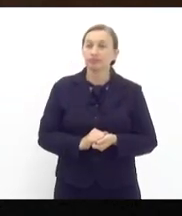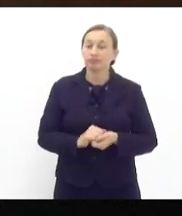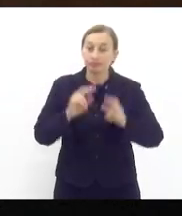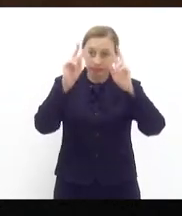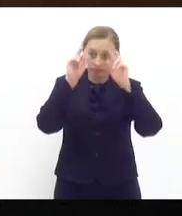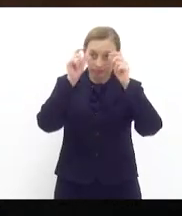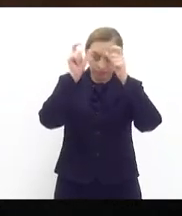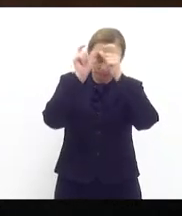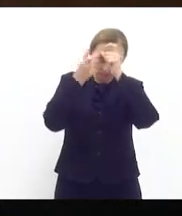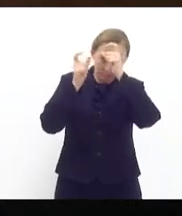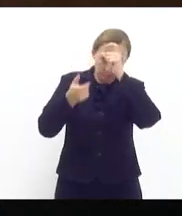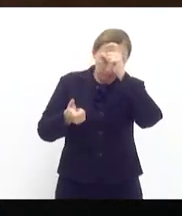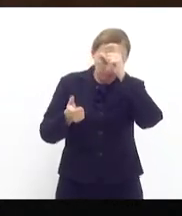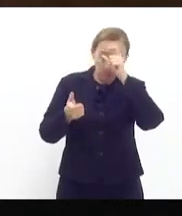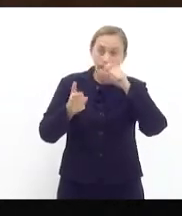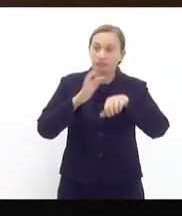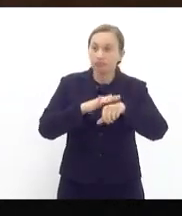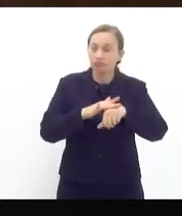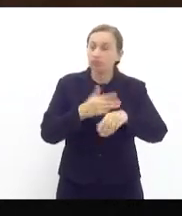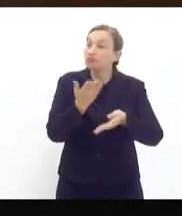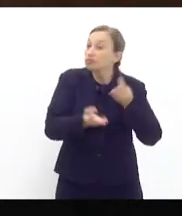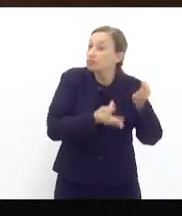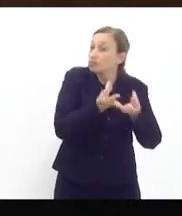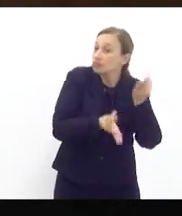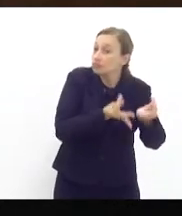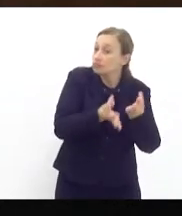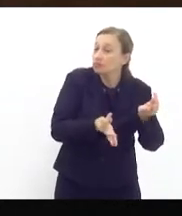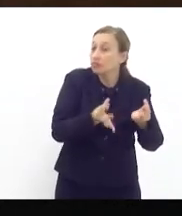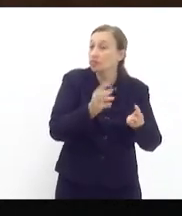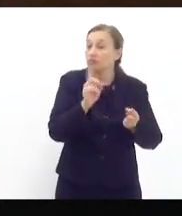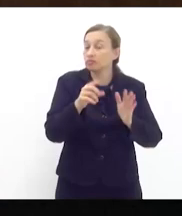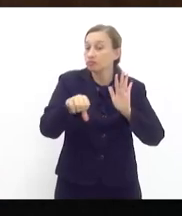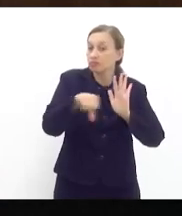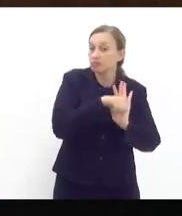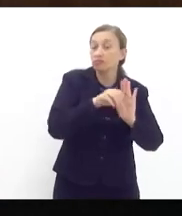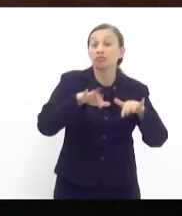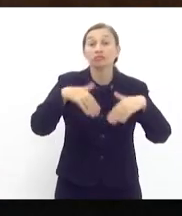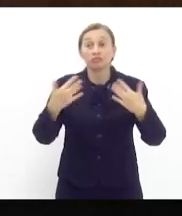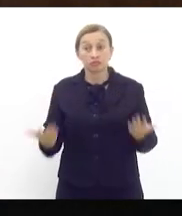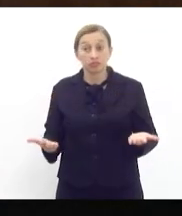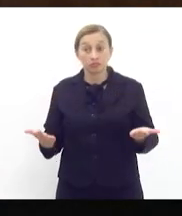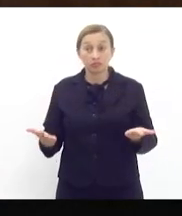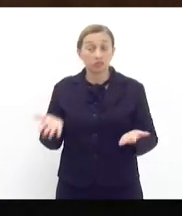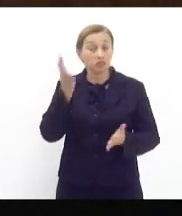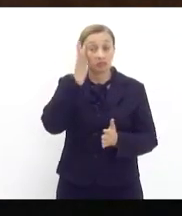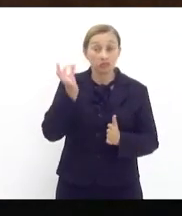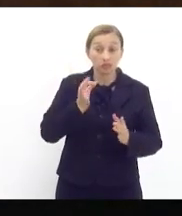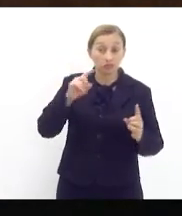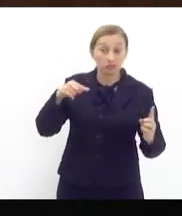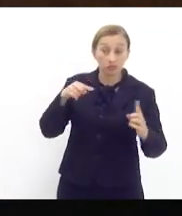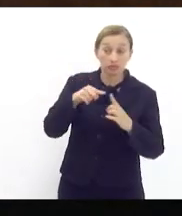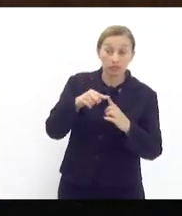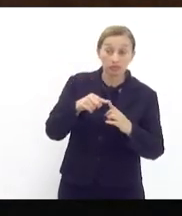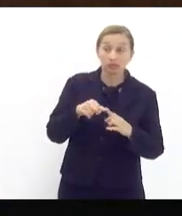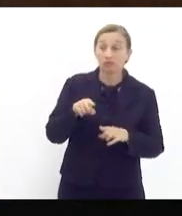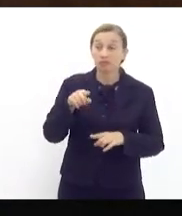com doenças que devem ser tratadas e não criminalizadas então eu não sei se é esse o objetivo dos autores mas se não